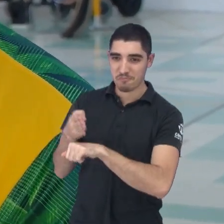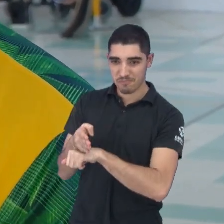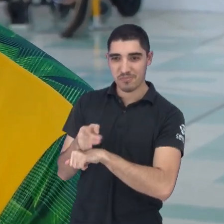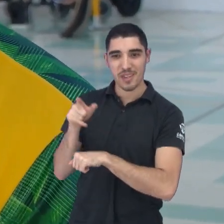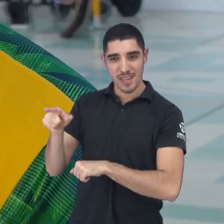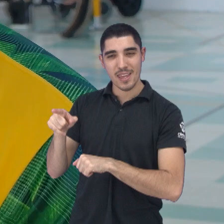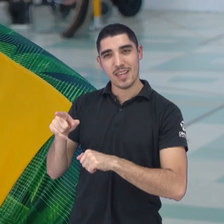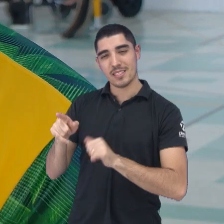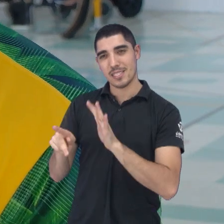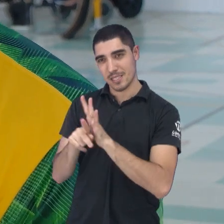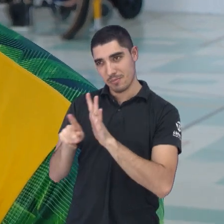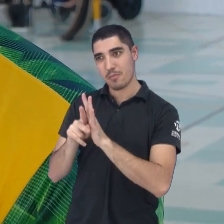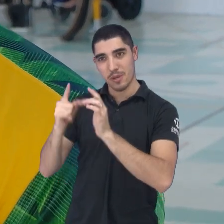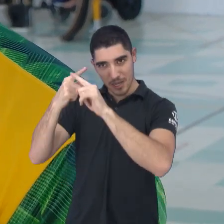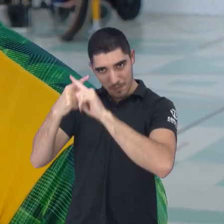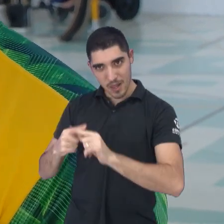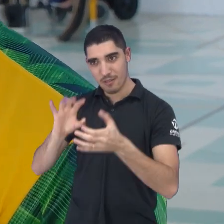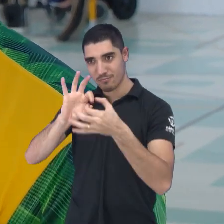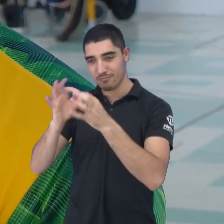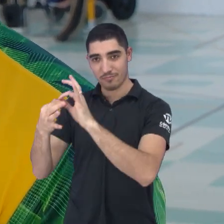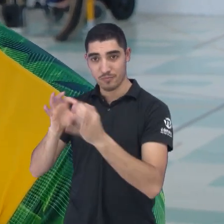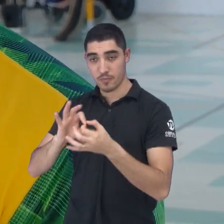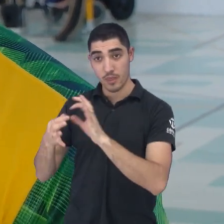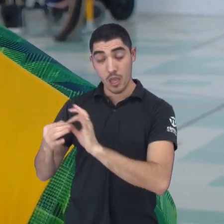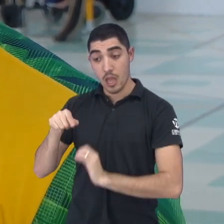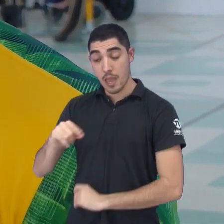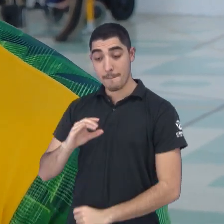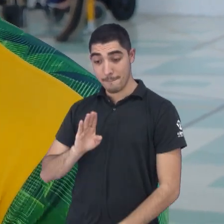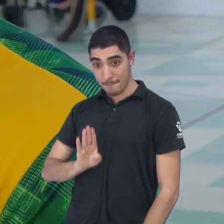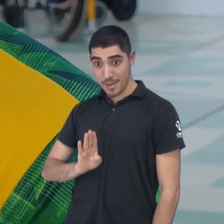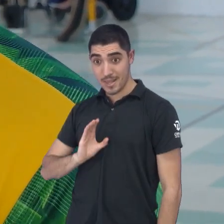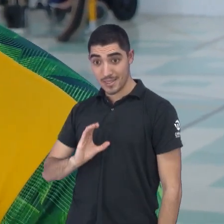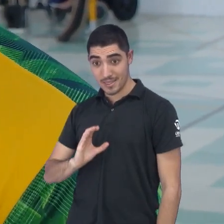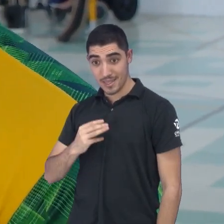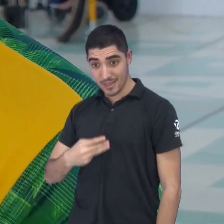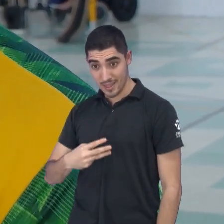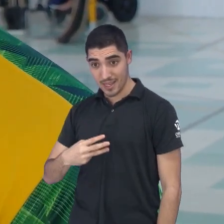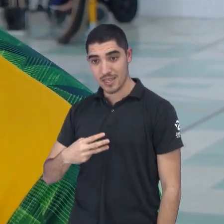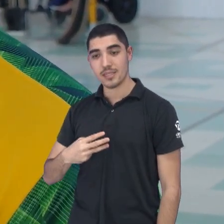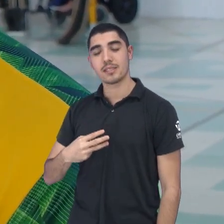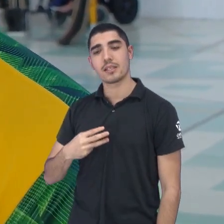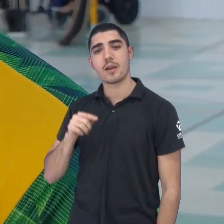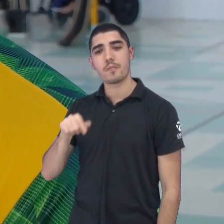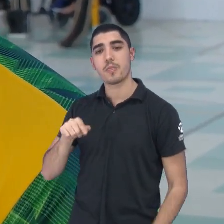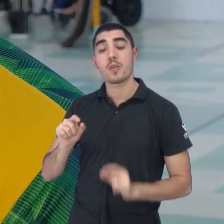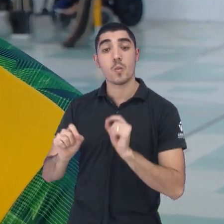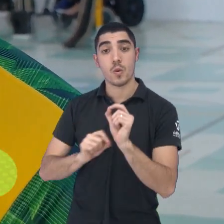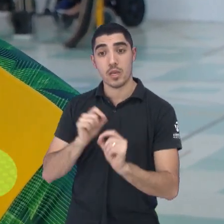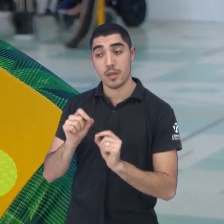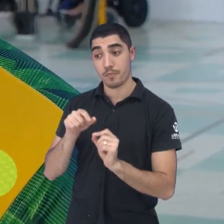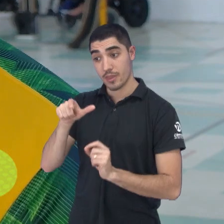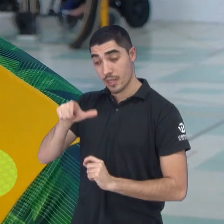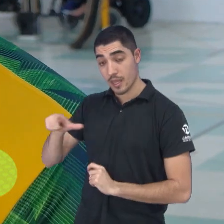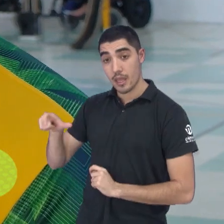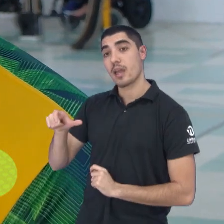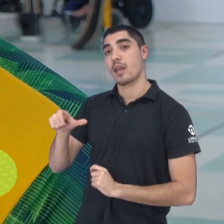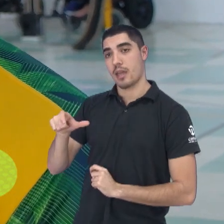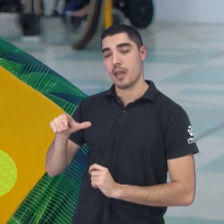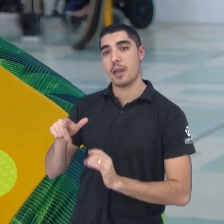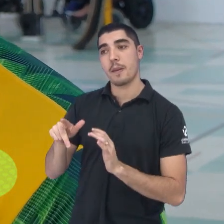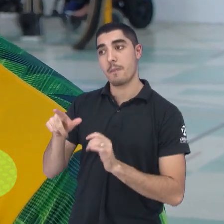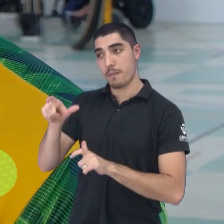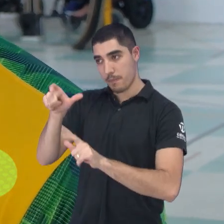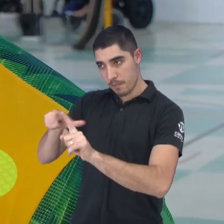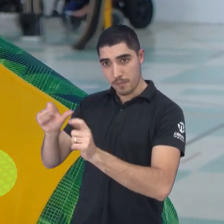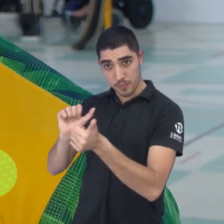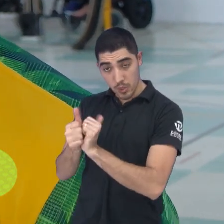e sou técnico da classe BC3. A classe BC3, ela são feitos para os atletas com maior comprometimento físico, né?